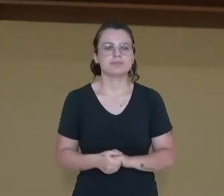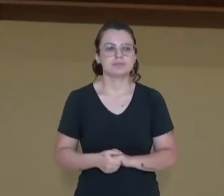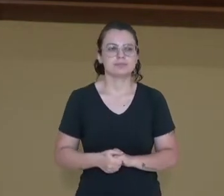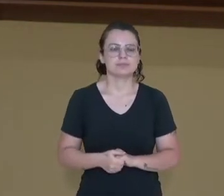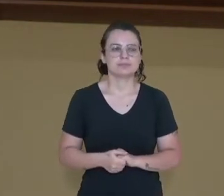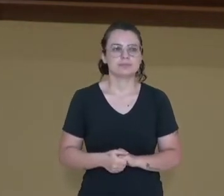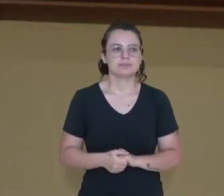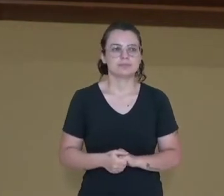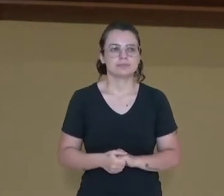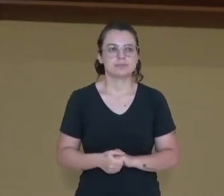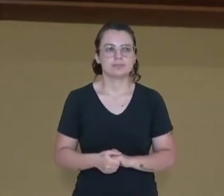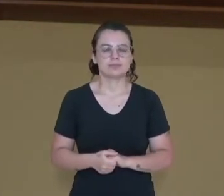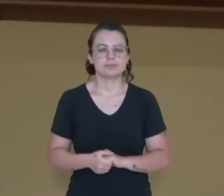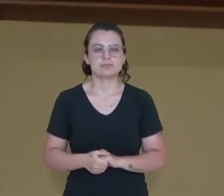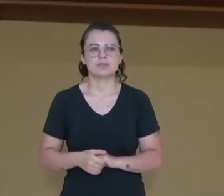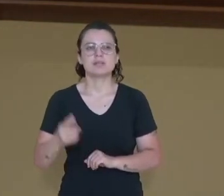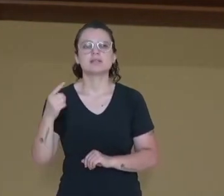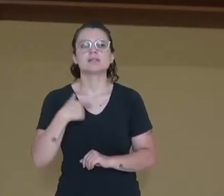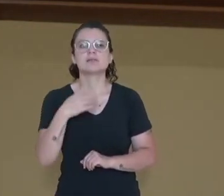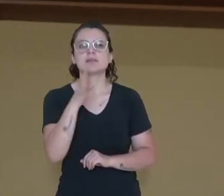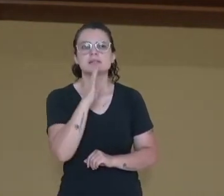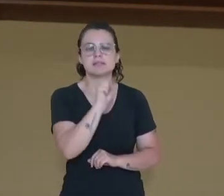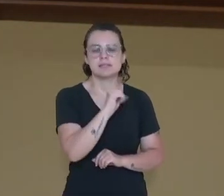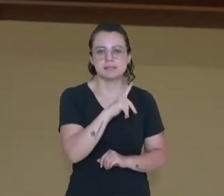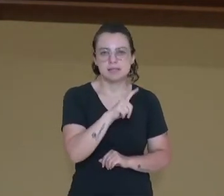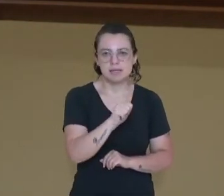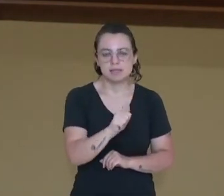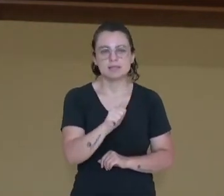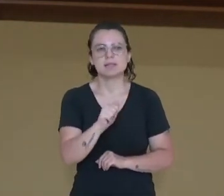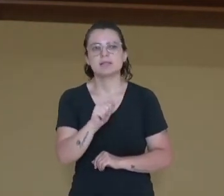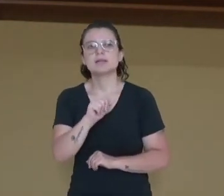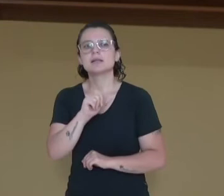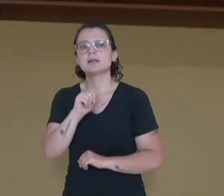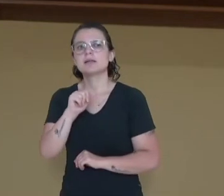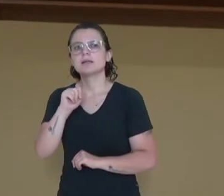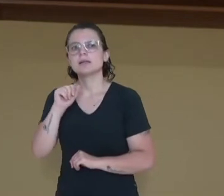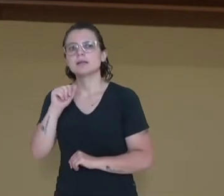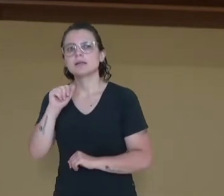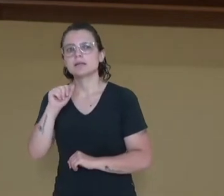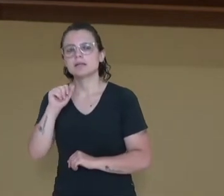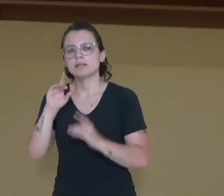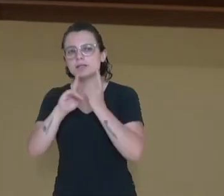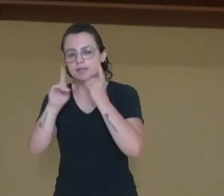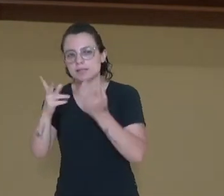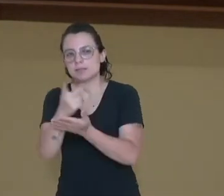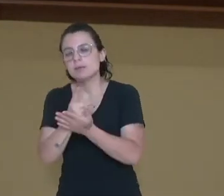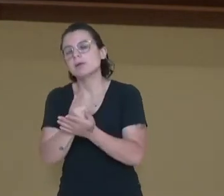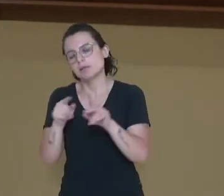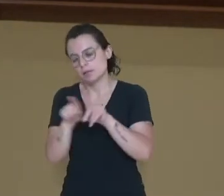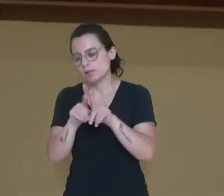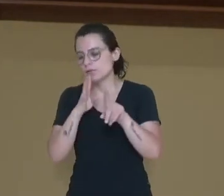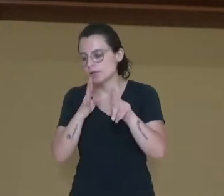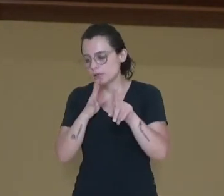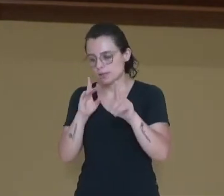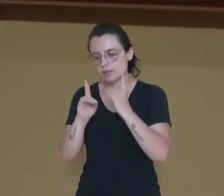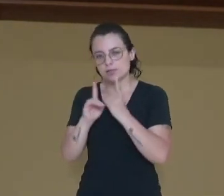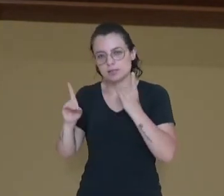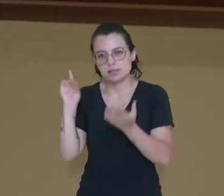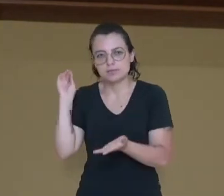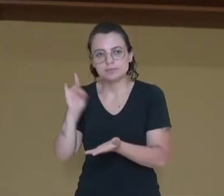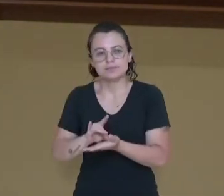a escala e a distância no mapa, eu consigo encontrar a distância real. E o contrário também. Se eu